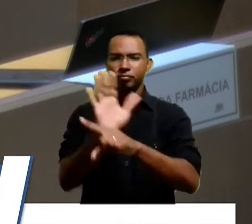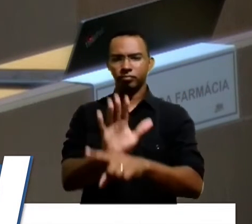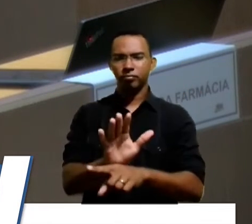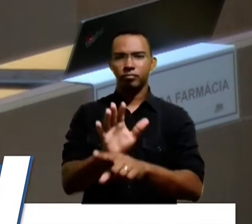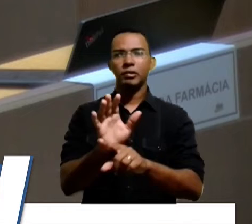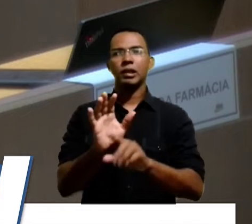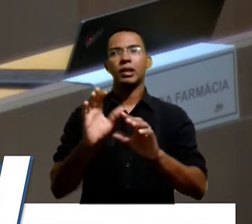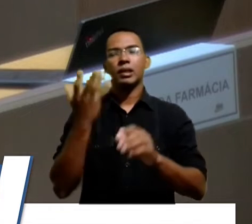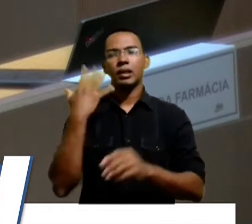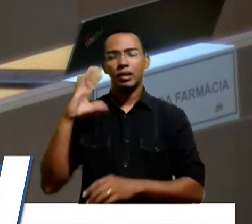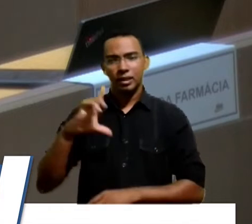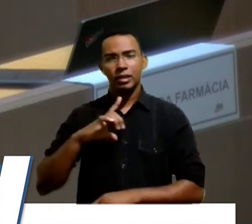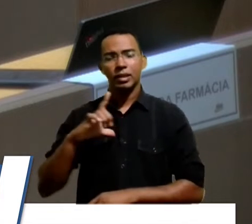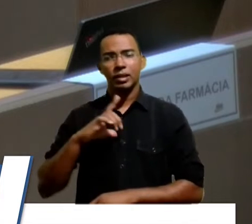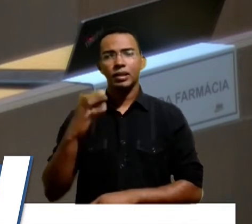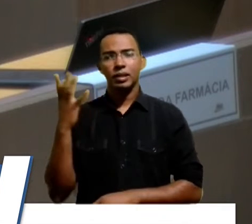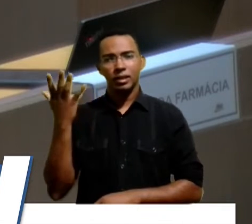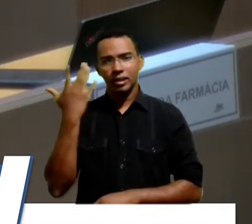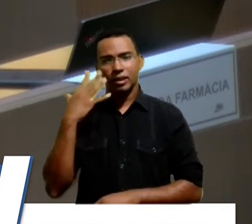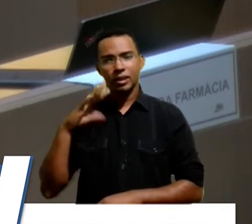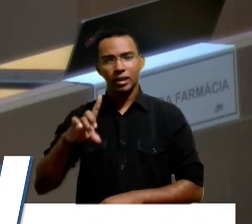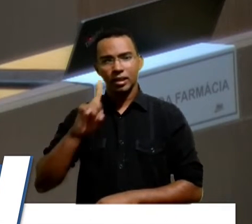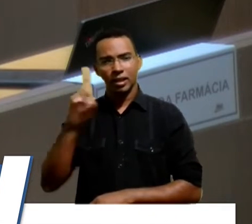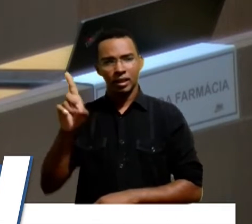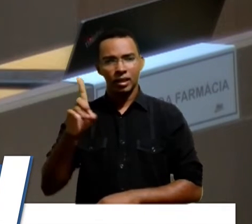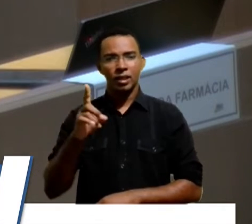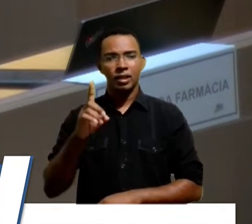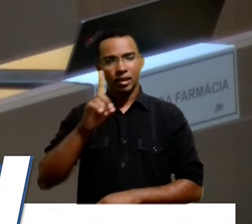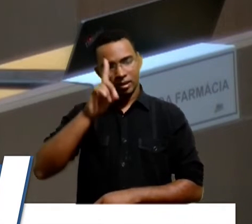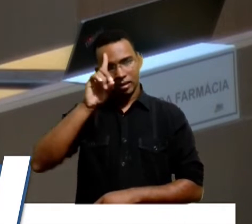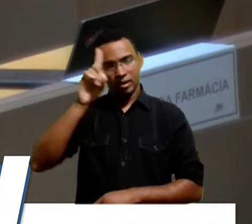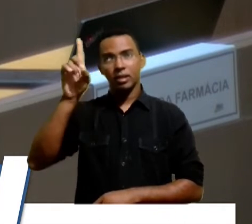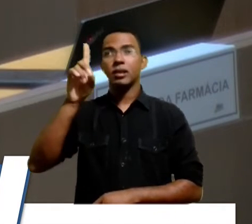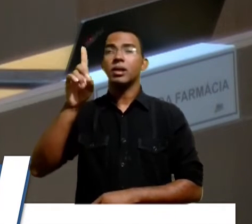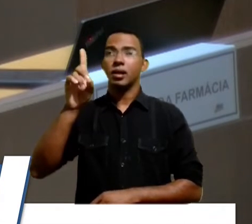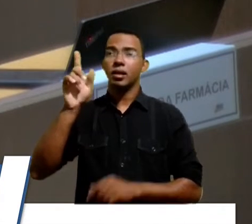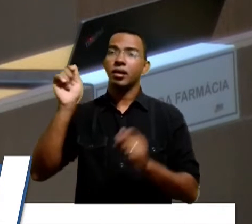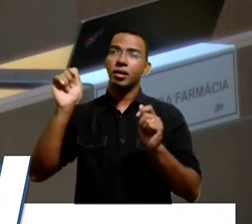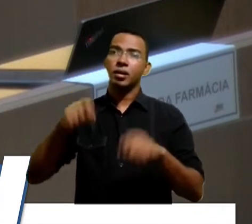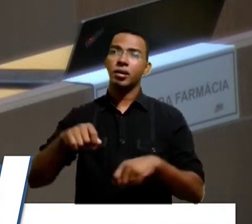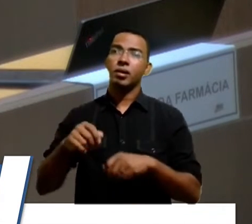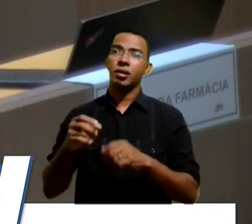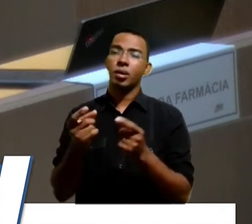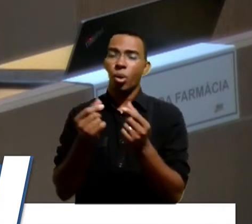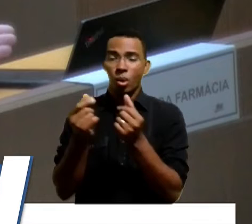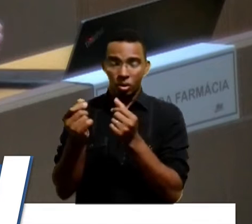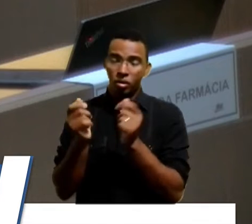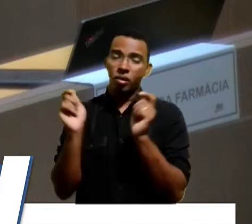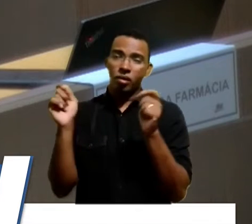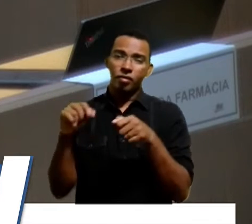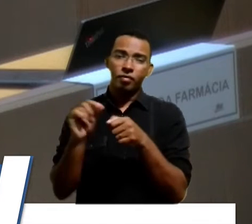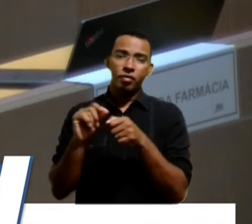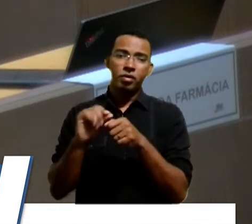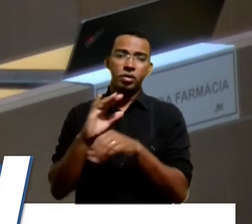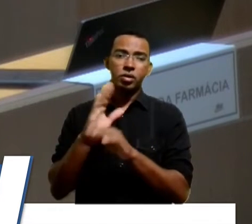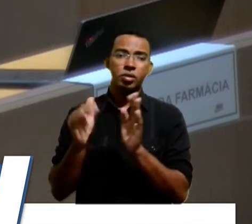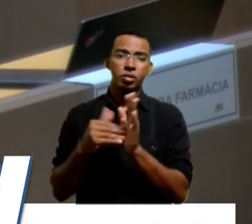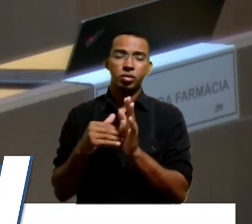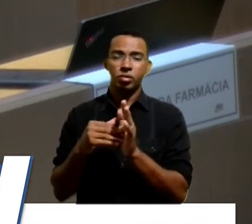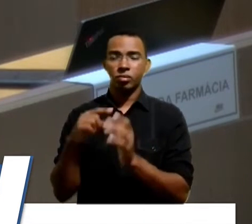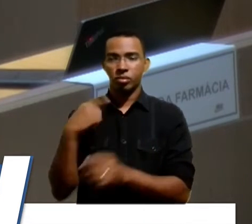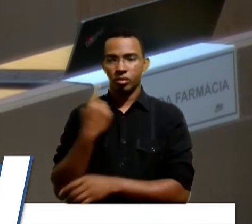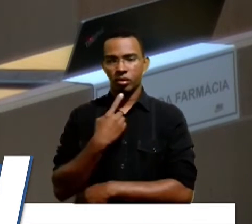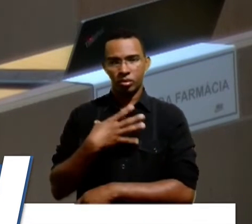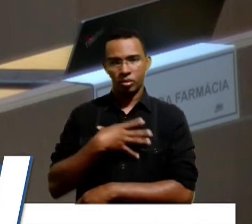tem criança lá que, graças a Deus, a gente tem uma condição melhor para fazer quase tudo para o filho da gente, né?